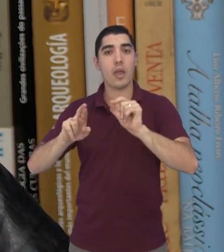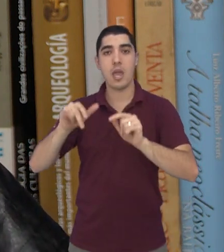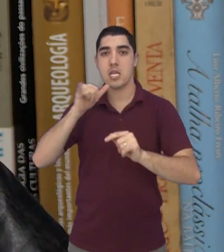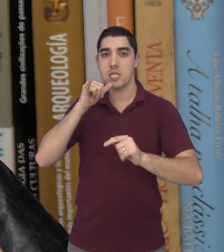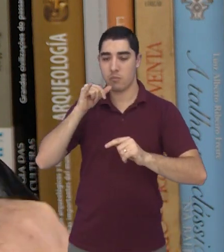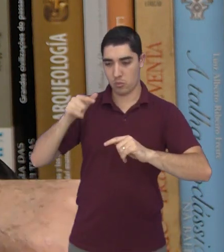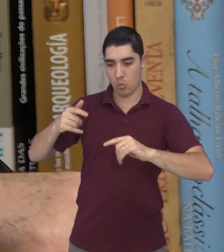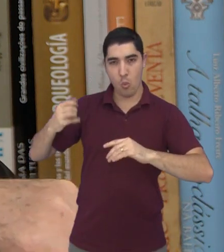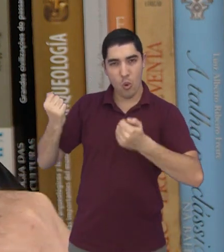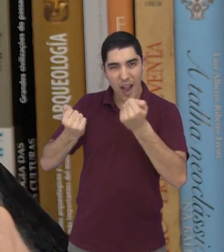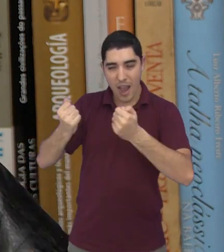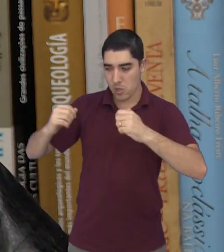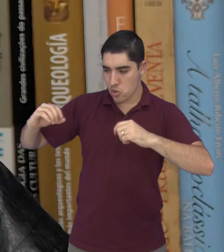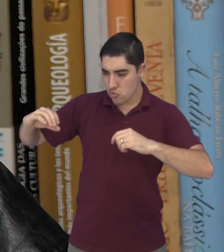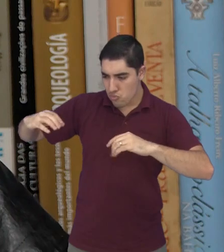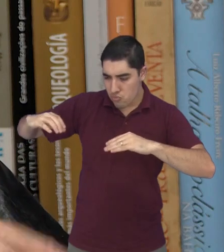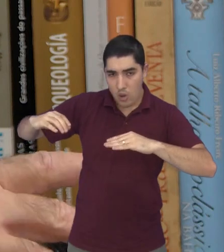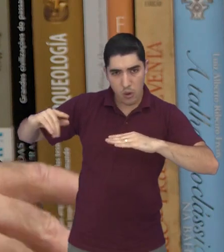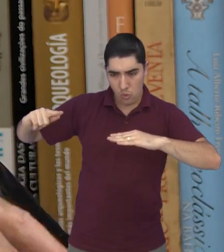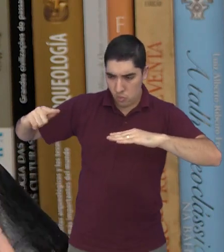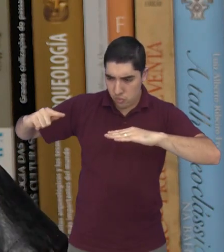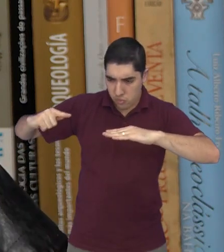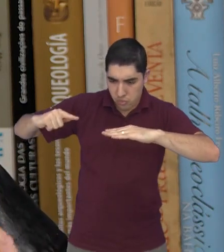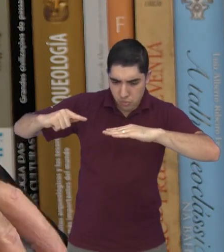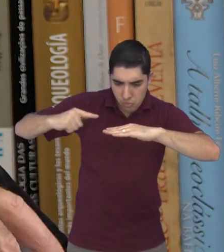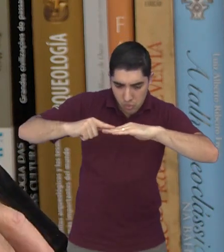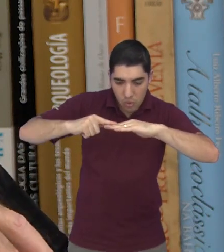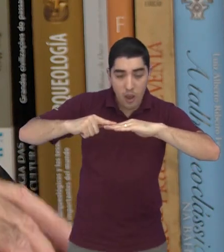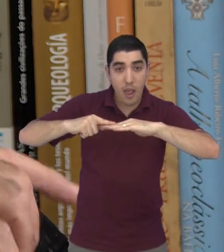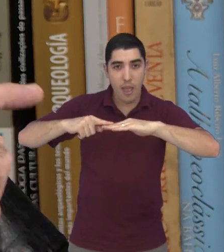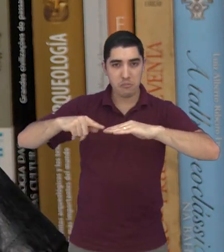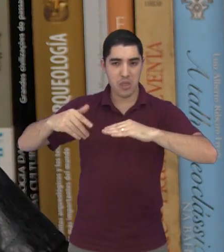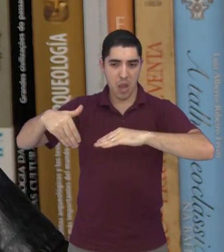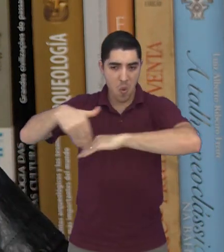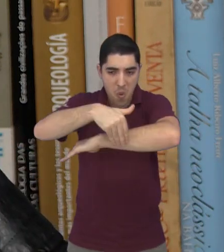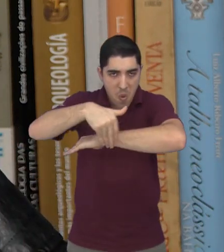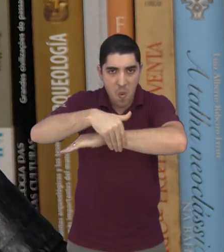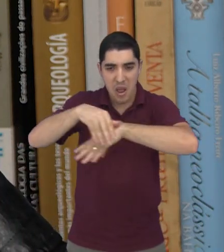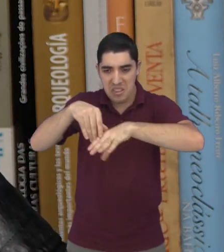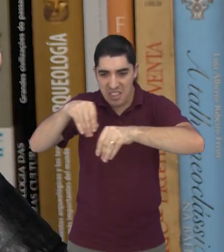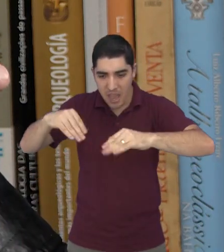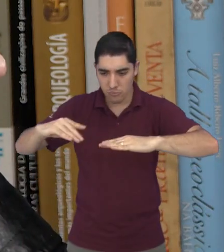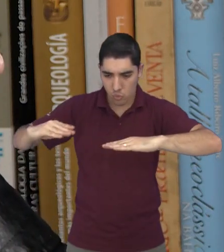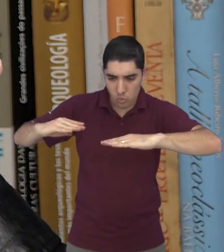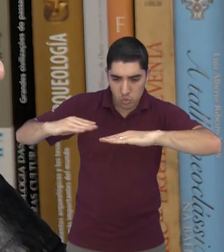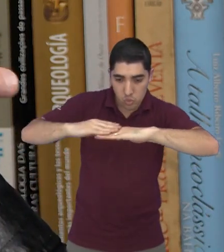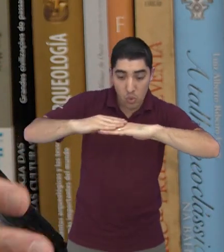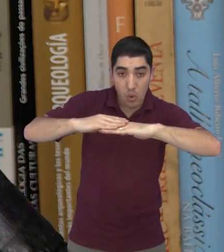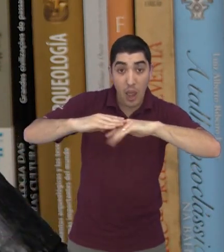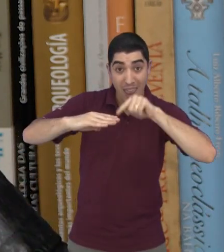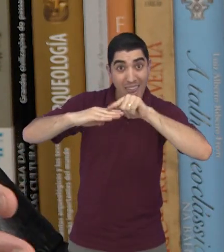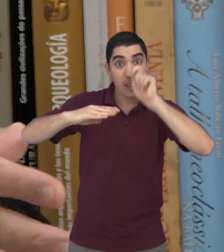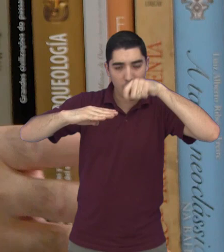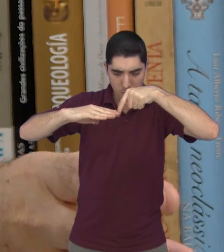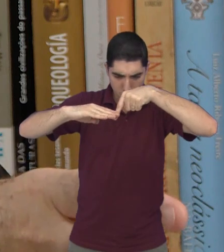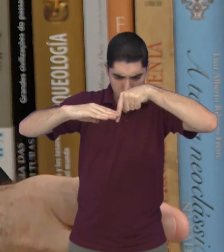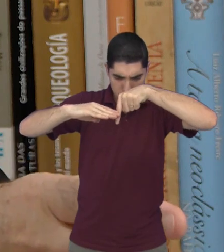É um carrinho que você vai passando na avenida ou no calçamento, e se existia alguma coisa